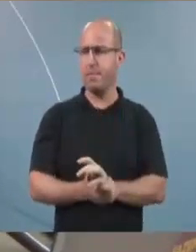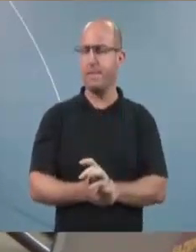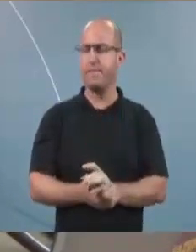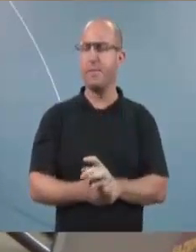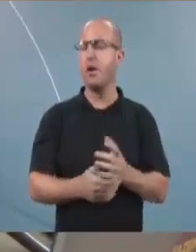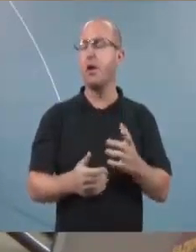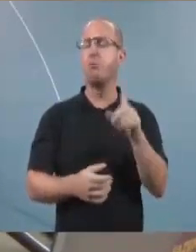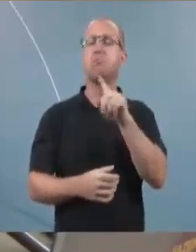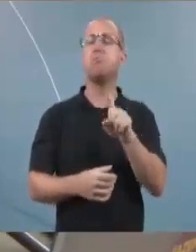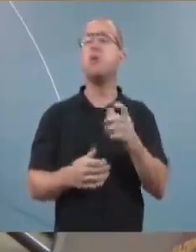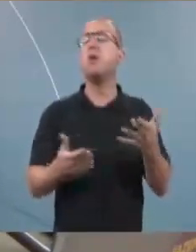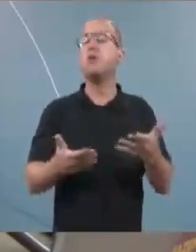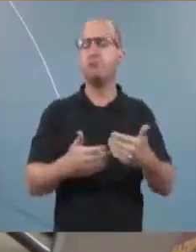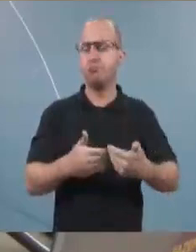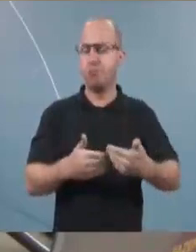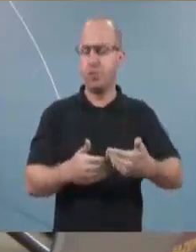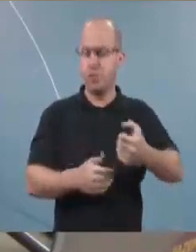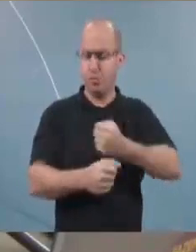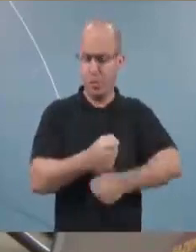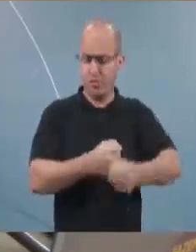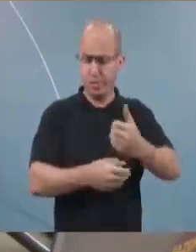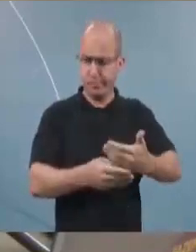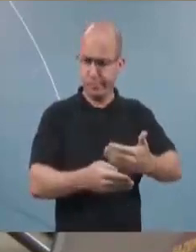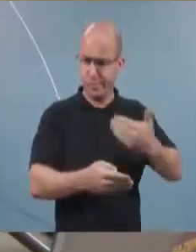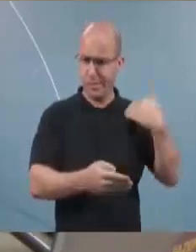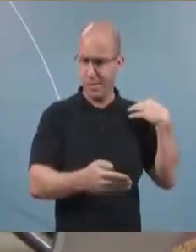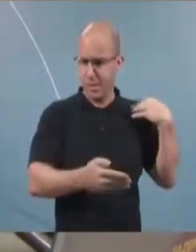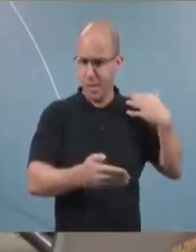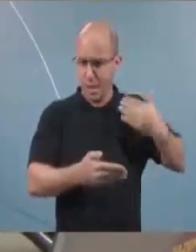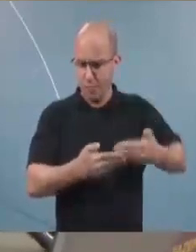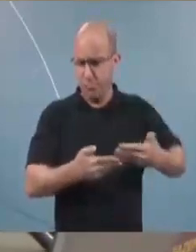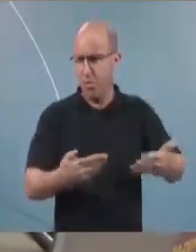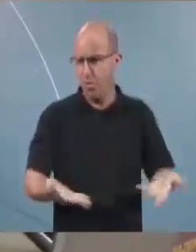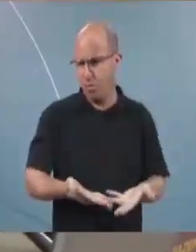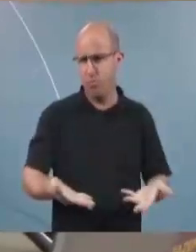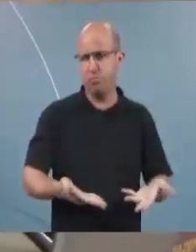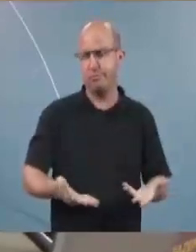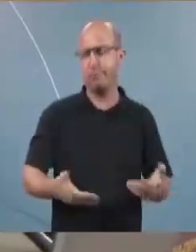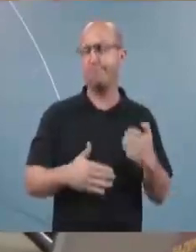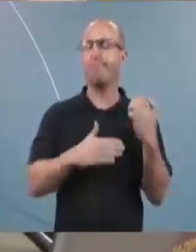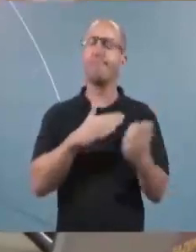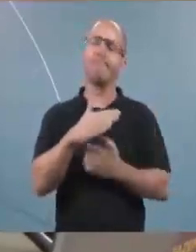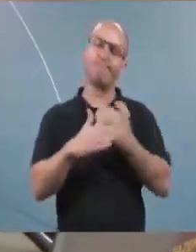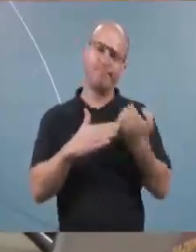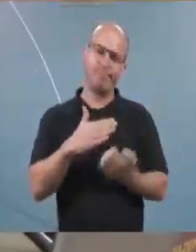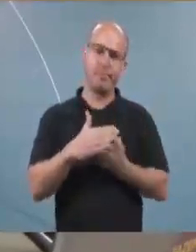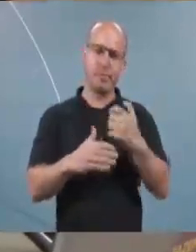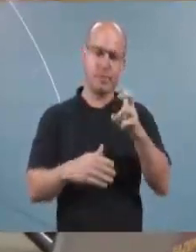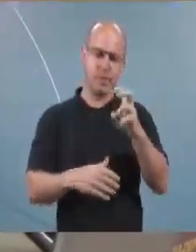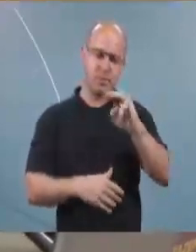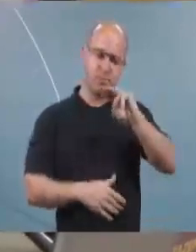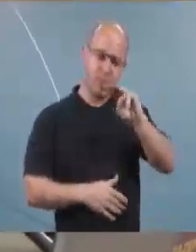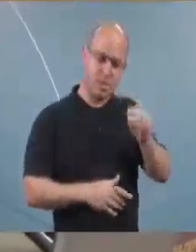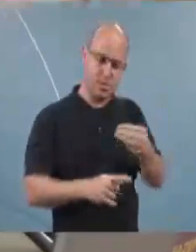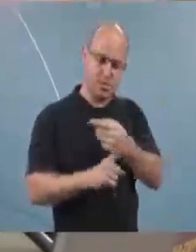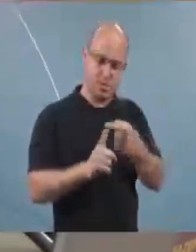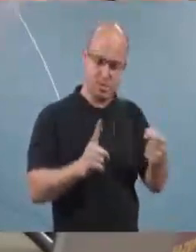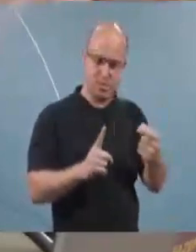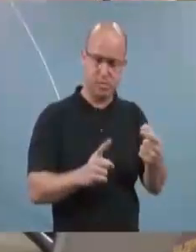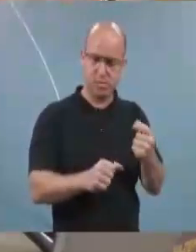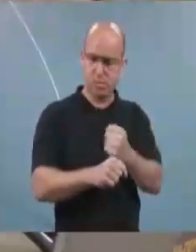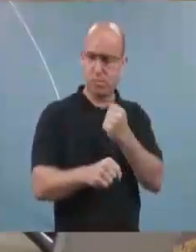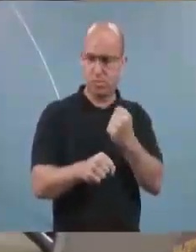questão é que até agora do ano passado para cá essa empresa que ganhou 5 milhões me de